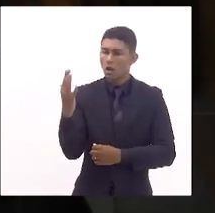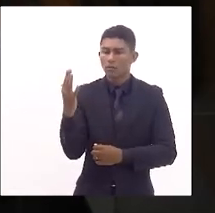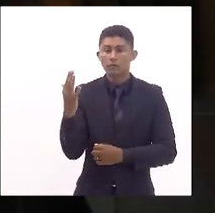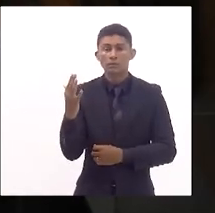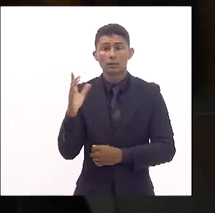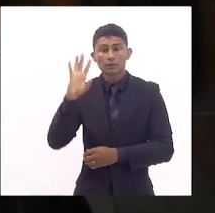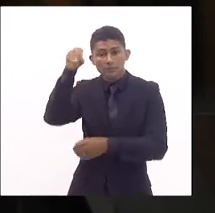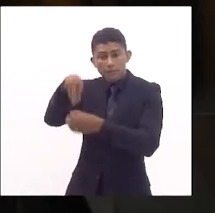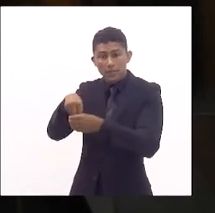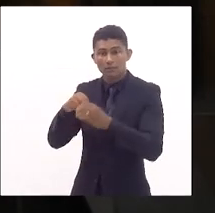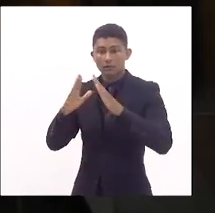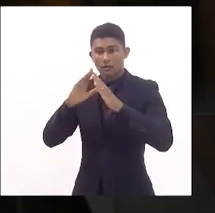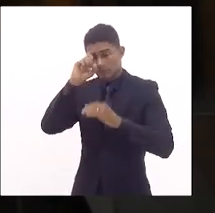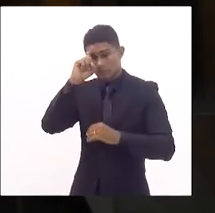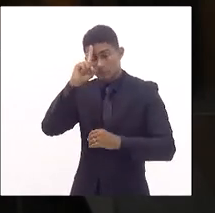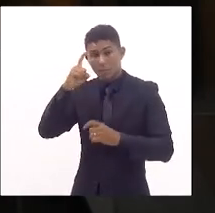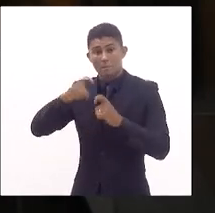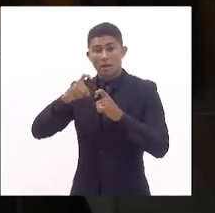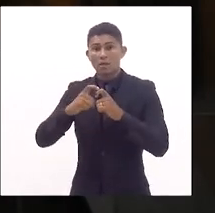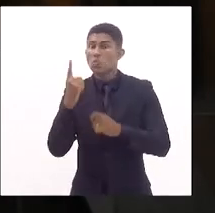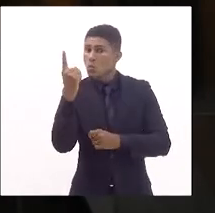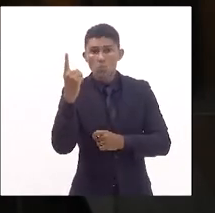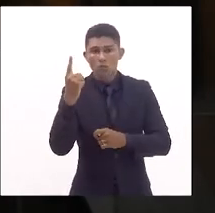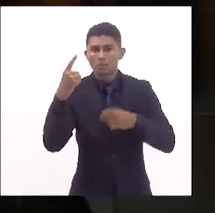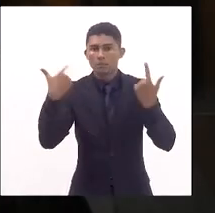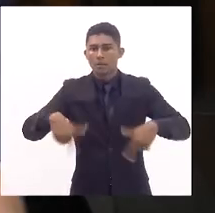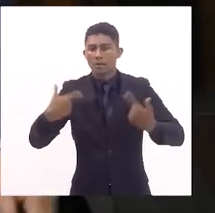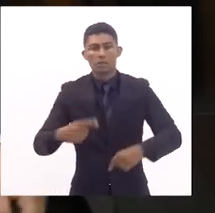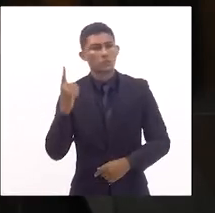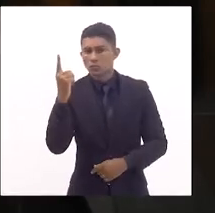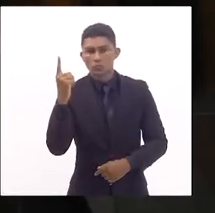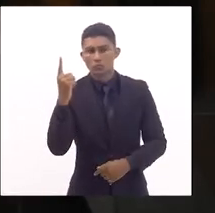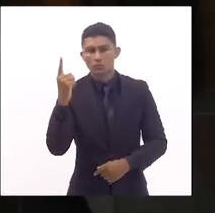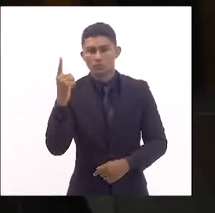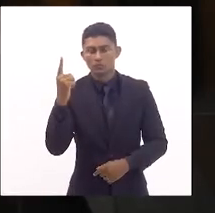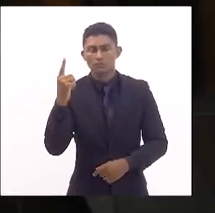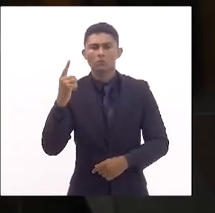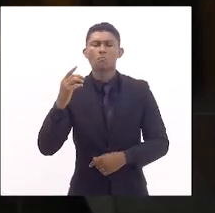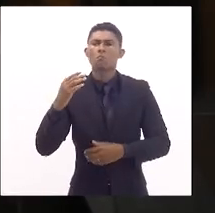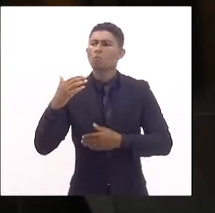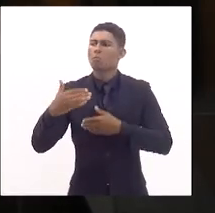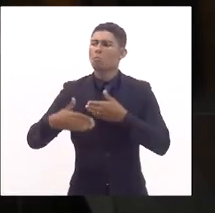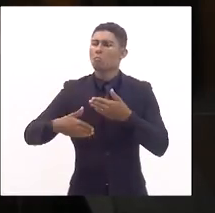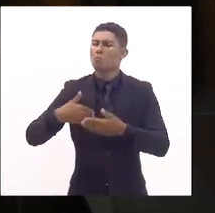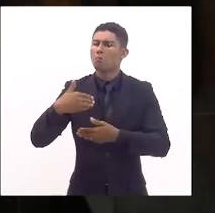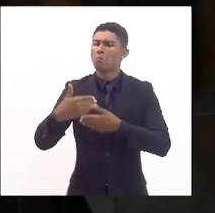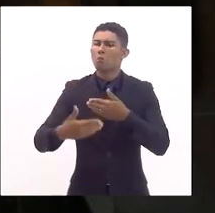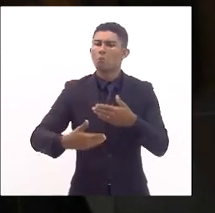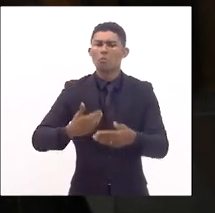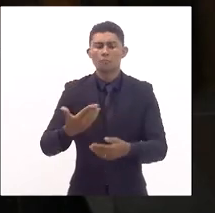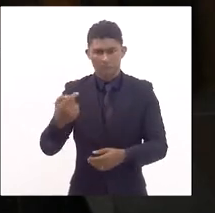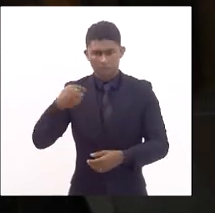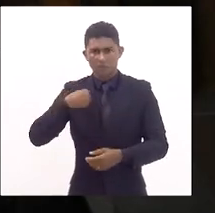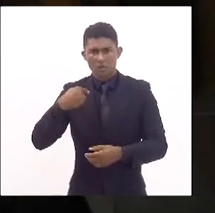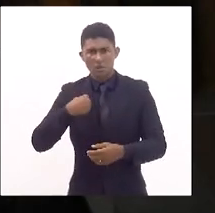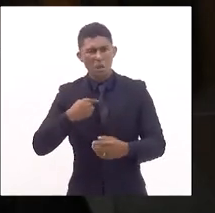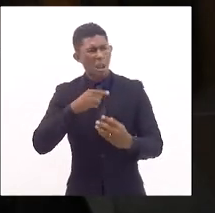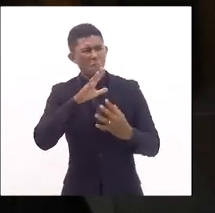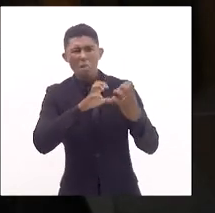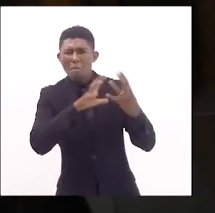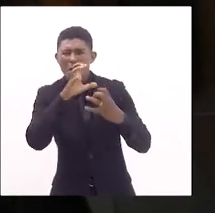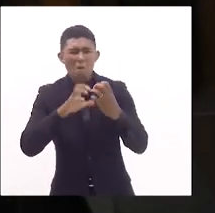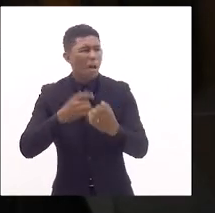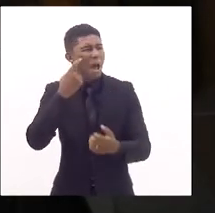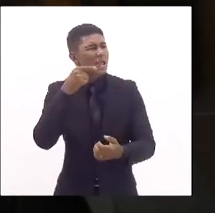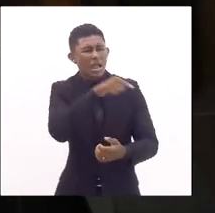tinha um médico trabalhando um médico trabalhando de repente com as nossas discussões dentro